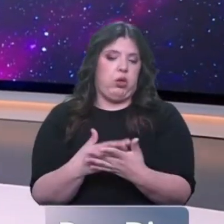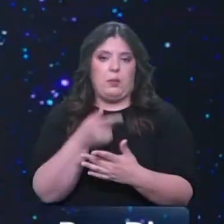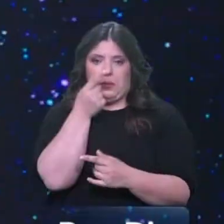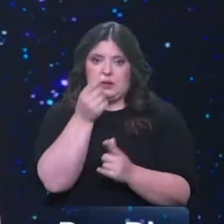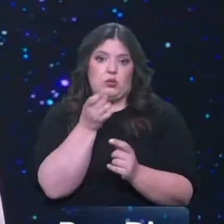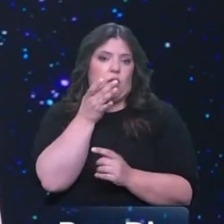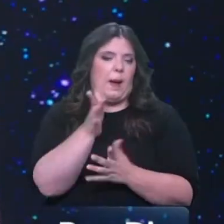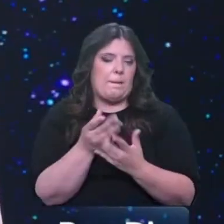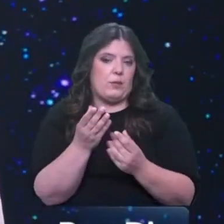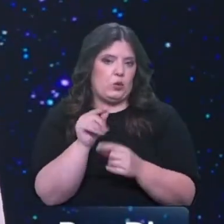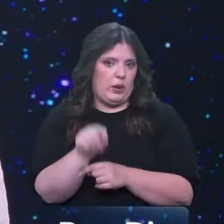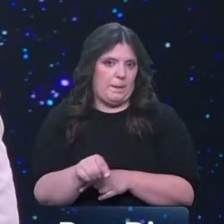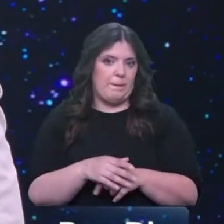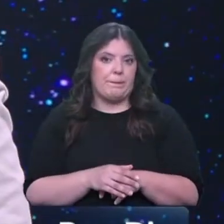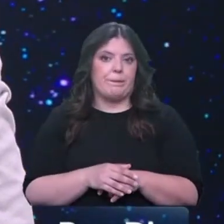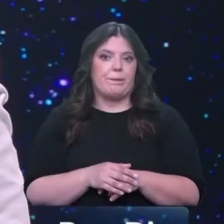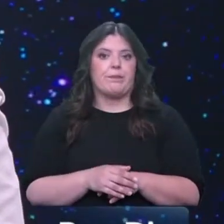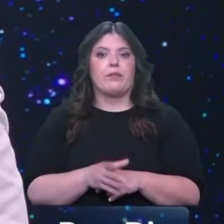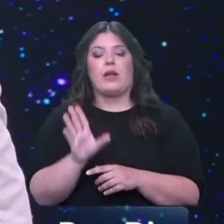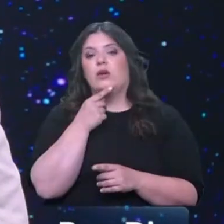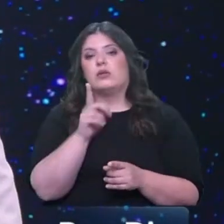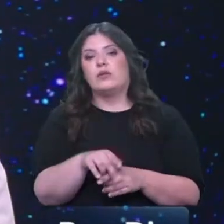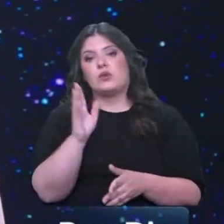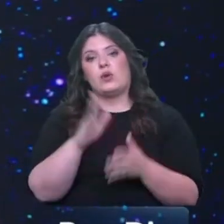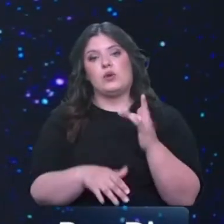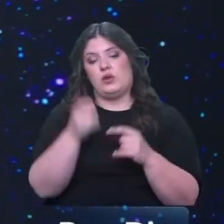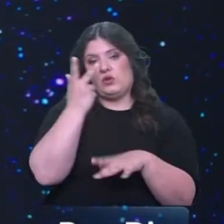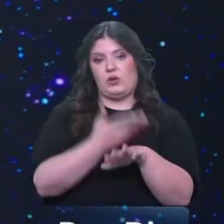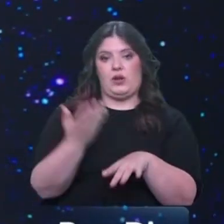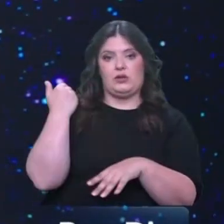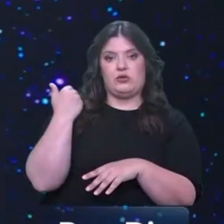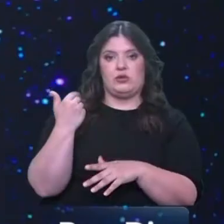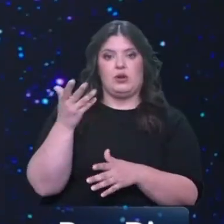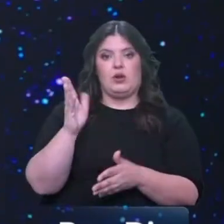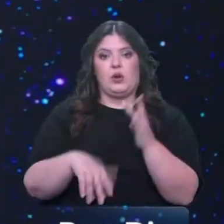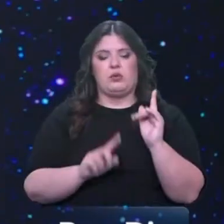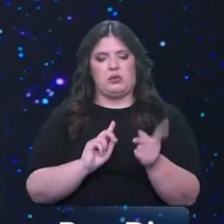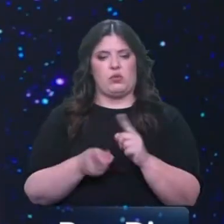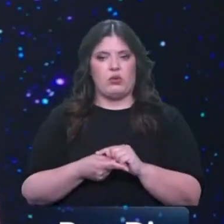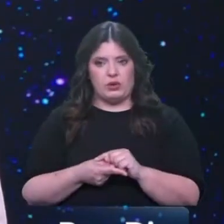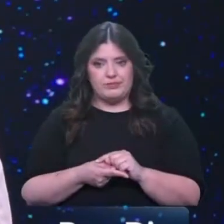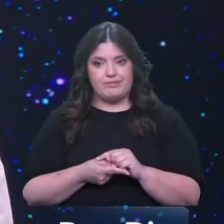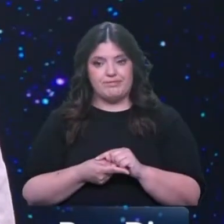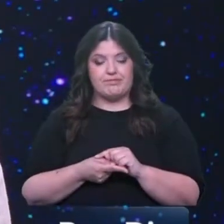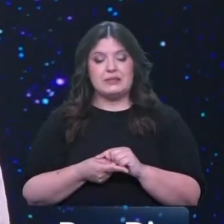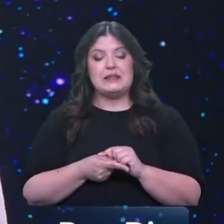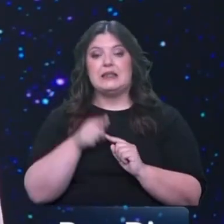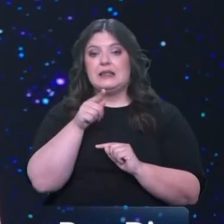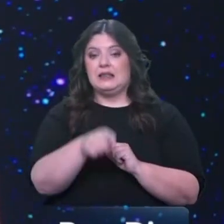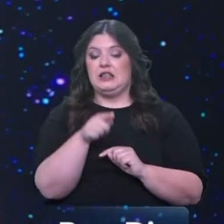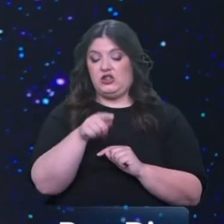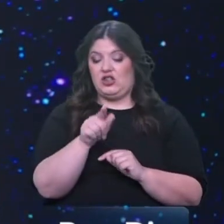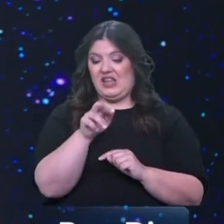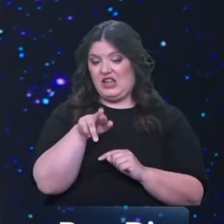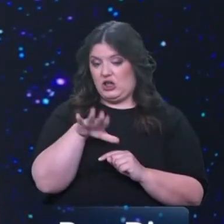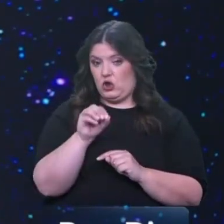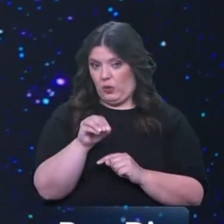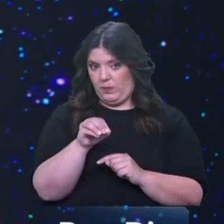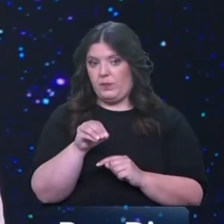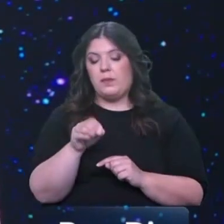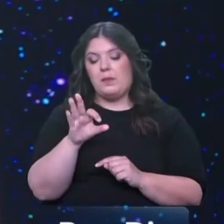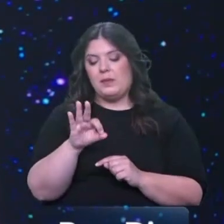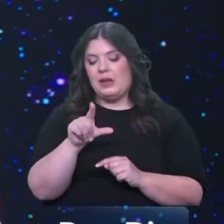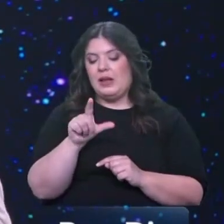muito veloz nesses exoplanetas. Mais uma vez, como aconteceu na história anterior, Jorge, acontece precisamente o contrário. Nestes exoplanetas foi detectado